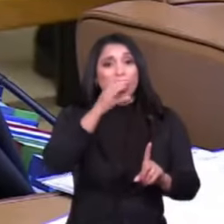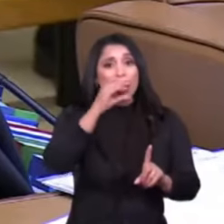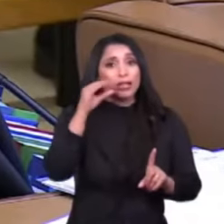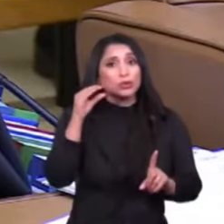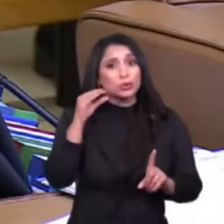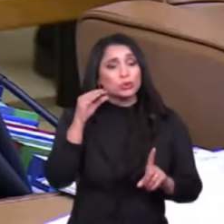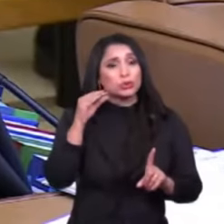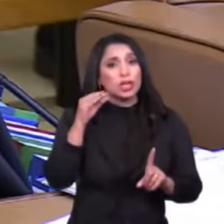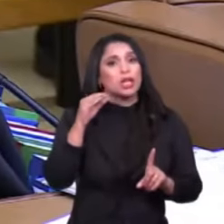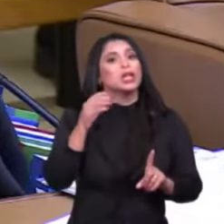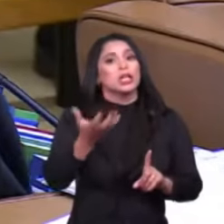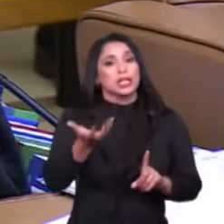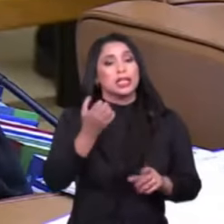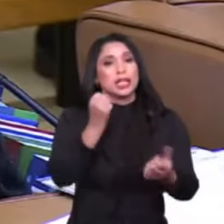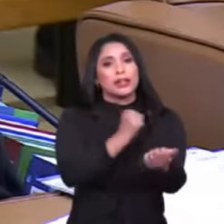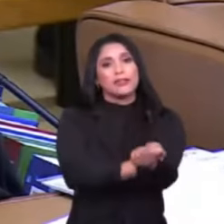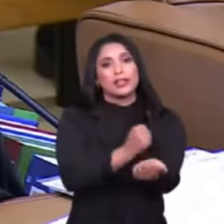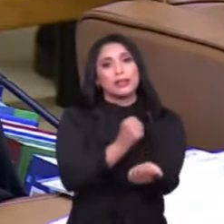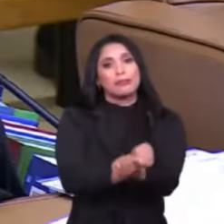de droga.